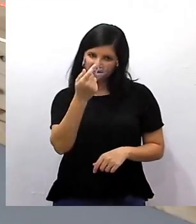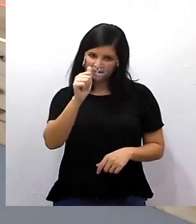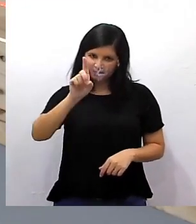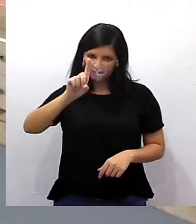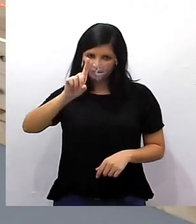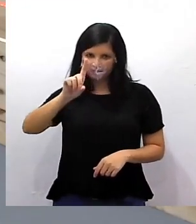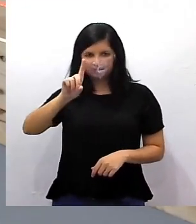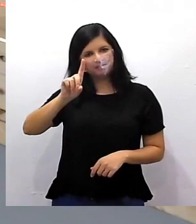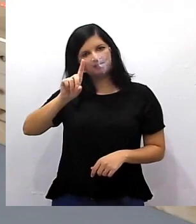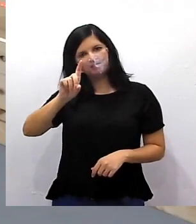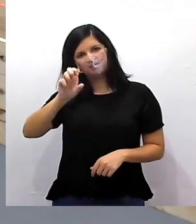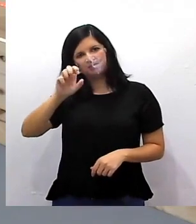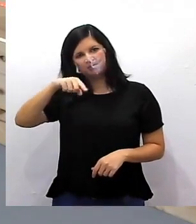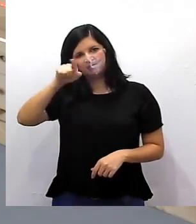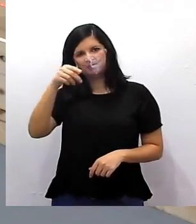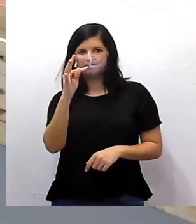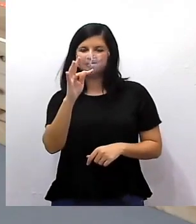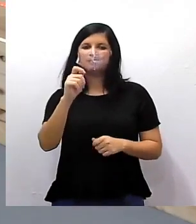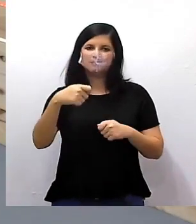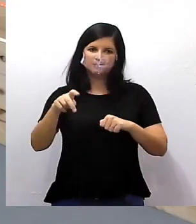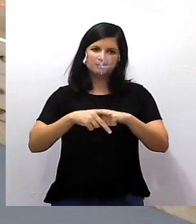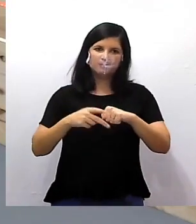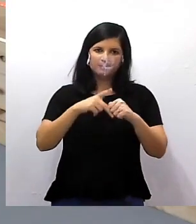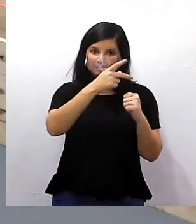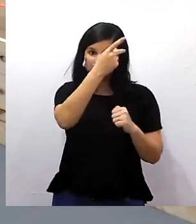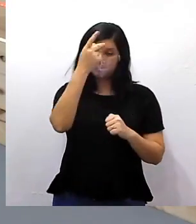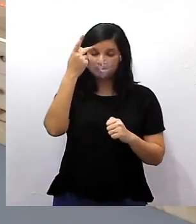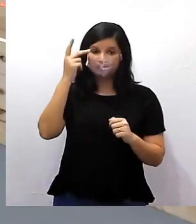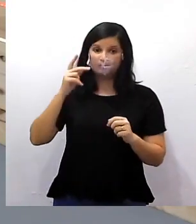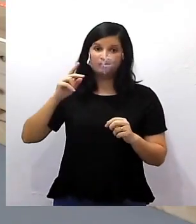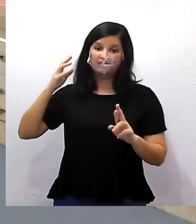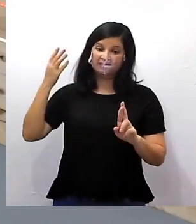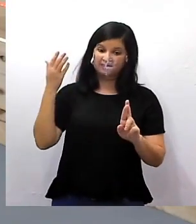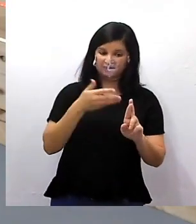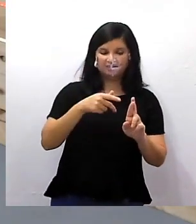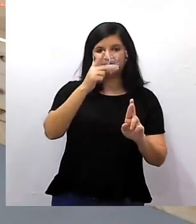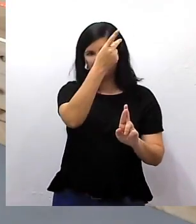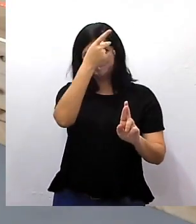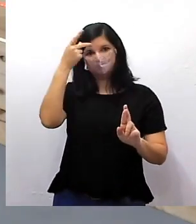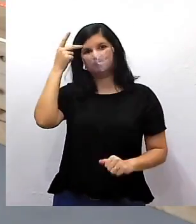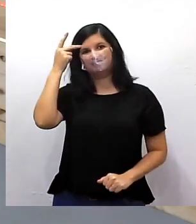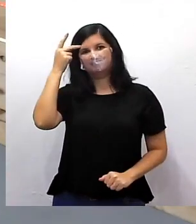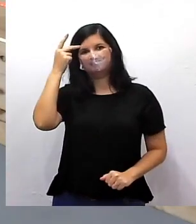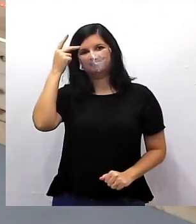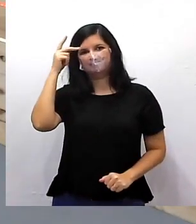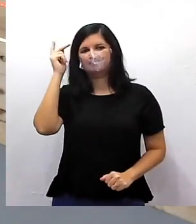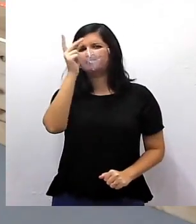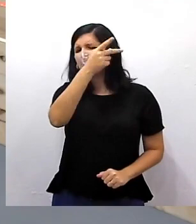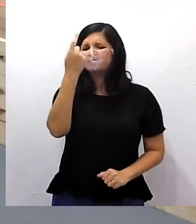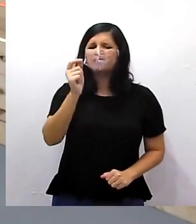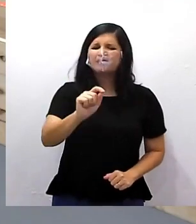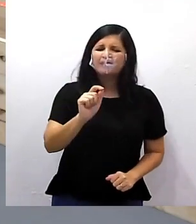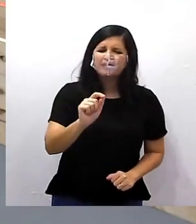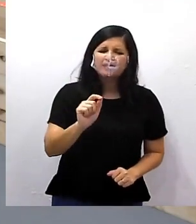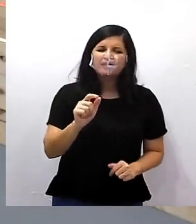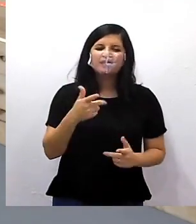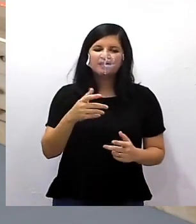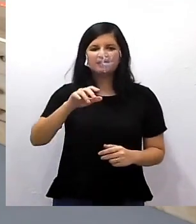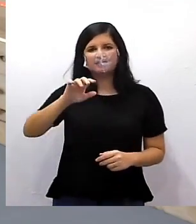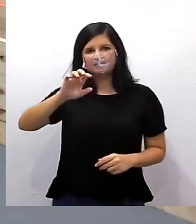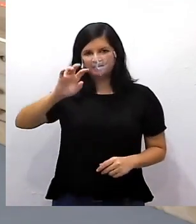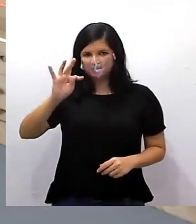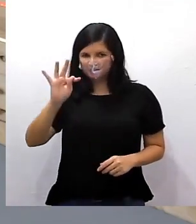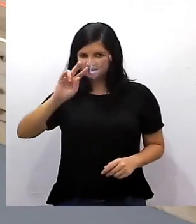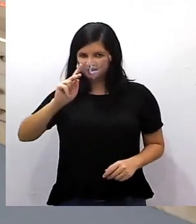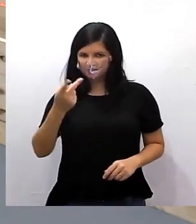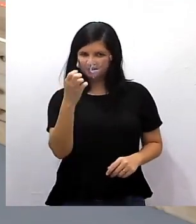precisar utilizar o pronome pessoal referente ao sujeito. O sujeito é quem? The expedition. The expedition, a expedição,